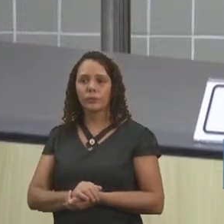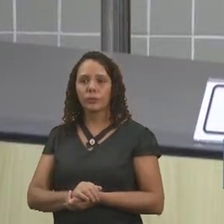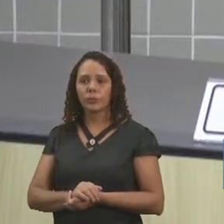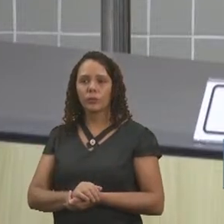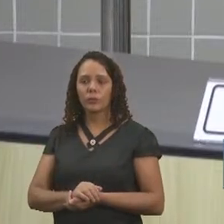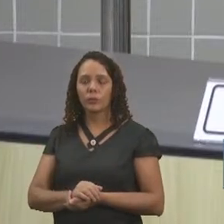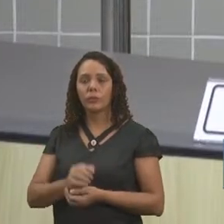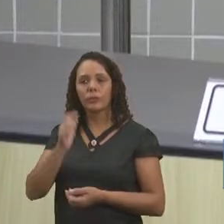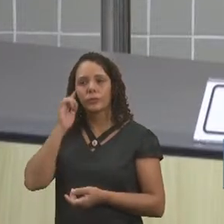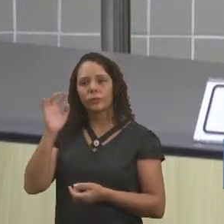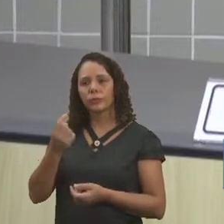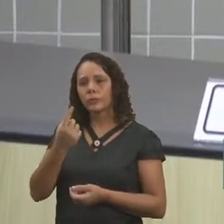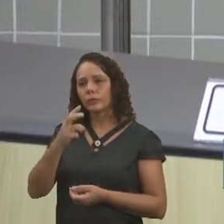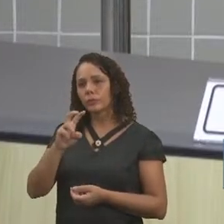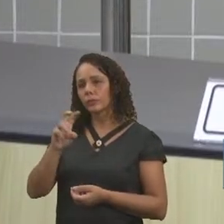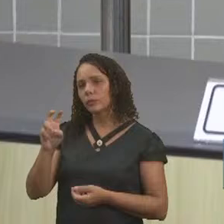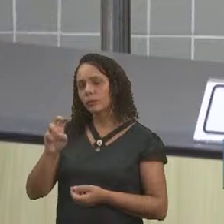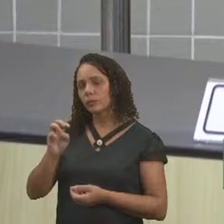previa